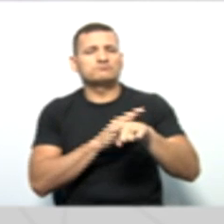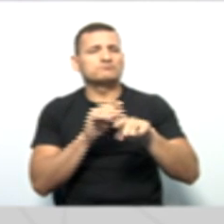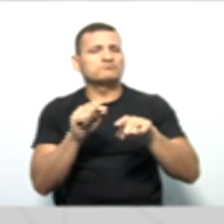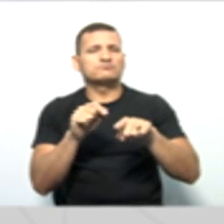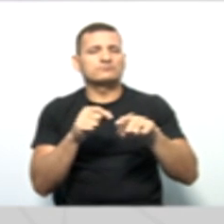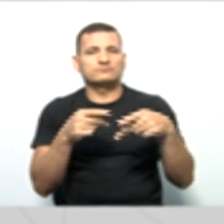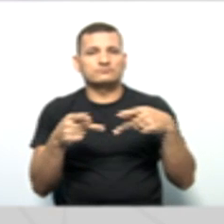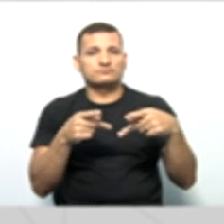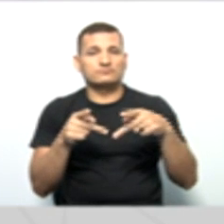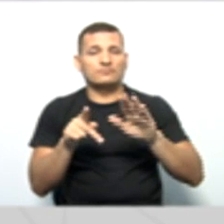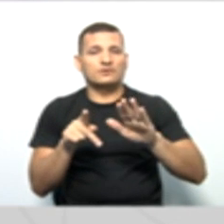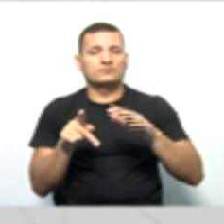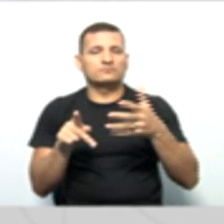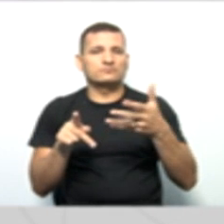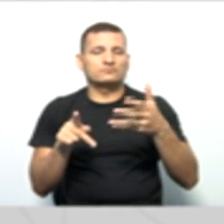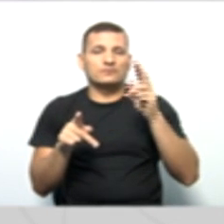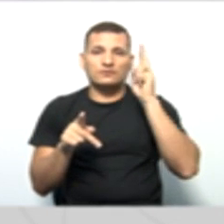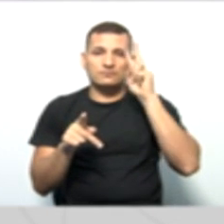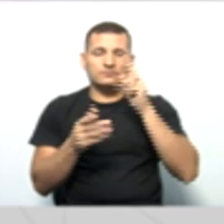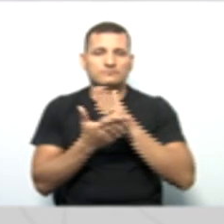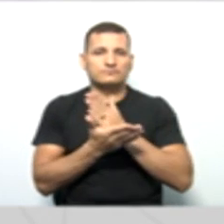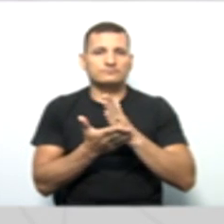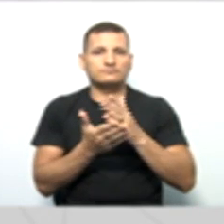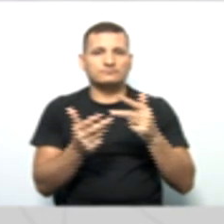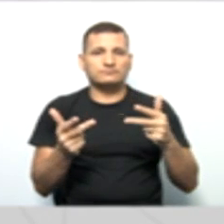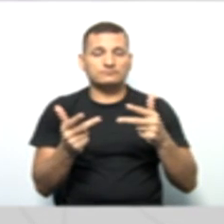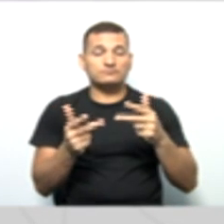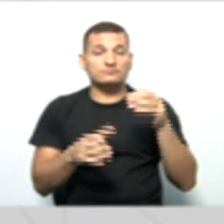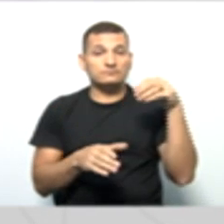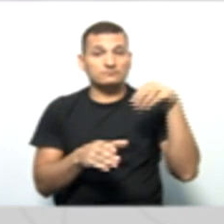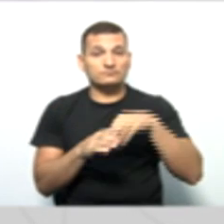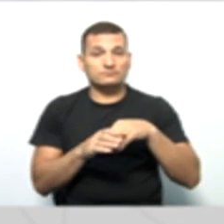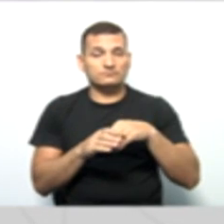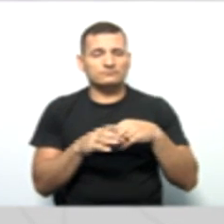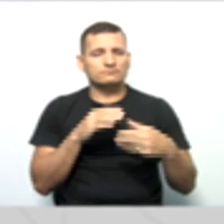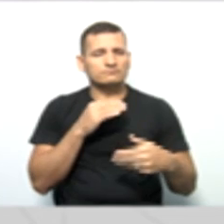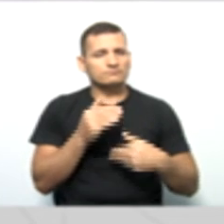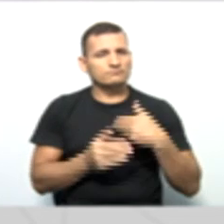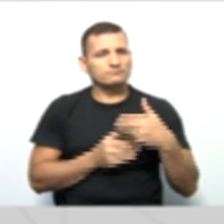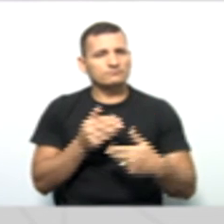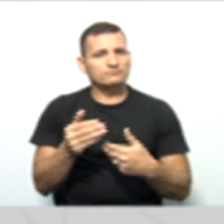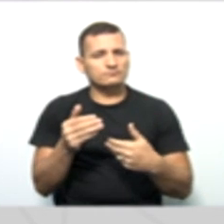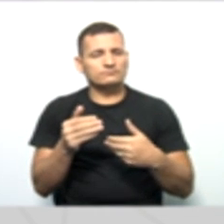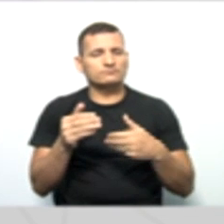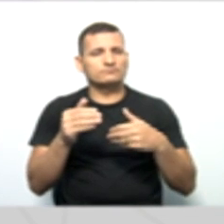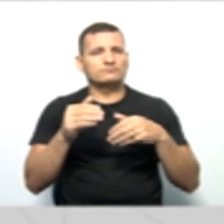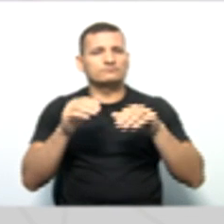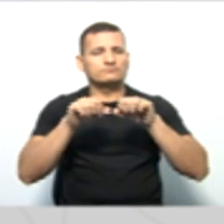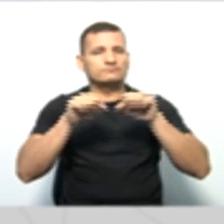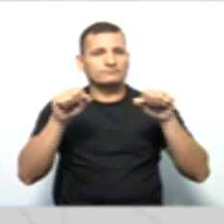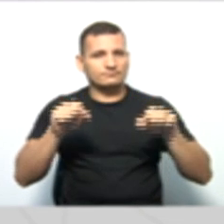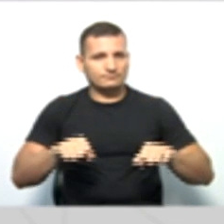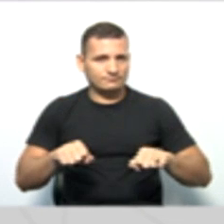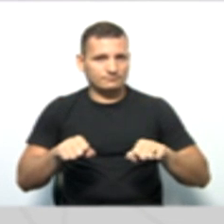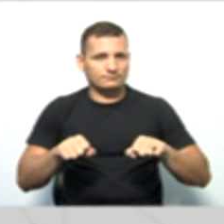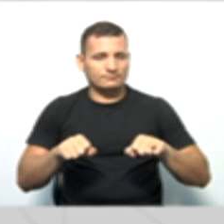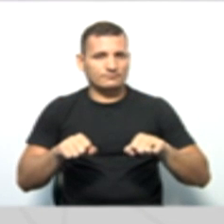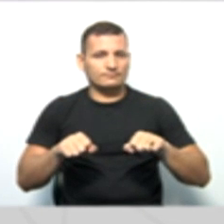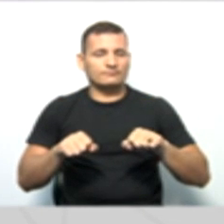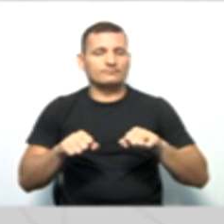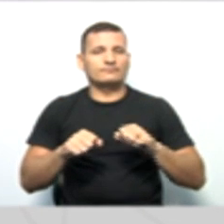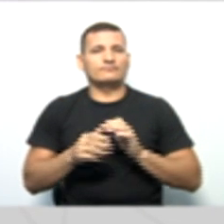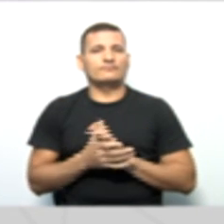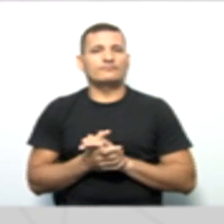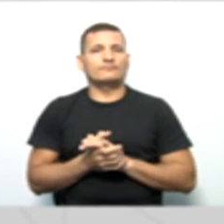queria relembrar algumas coisas. A gente fala de projeto dentro do processo de desenvolvimento de software. Até na aula passada a gente viu que